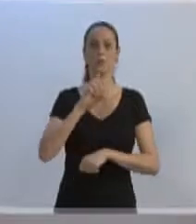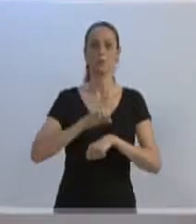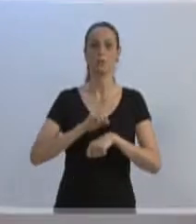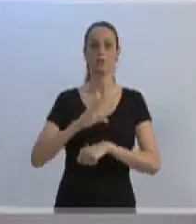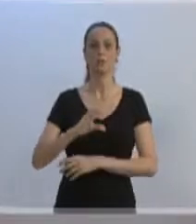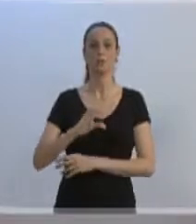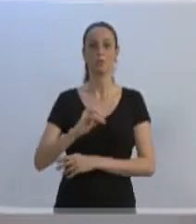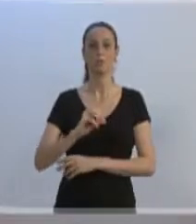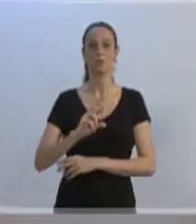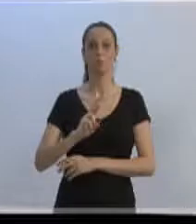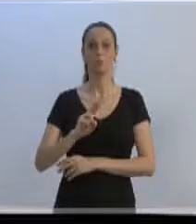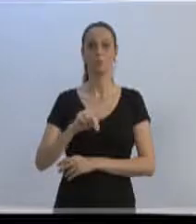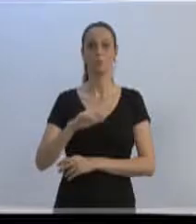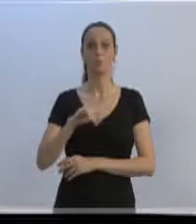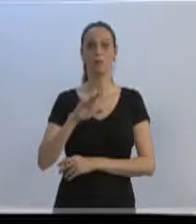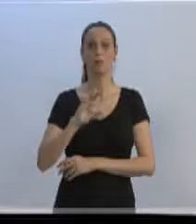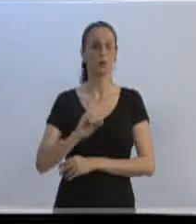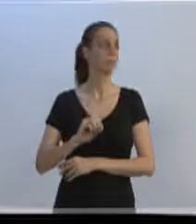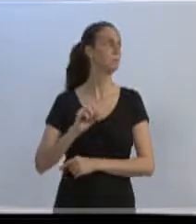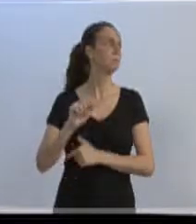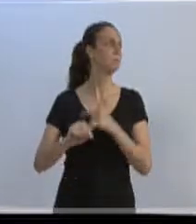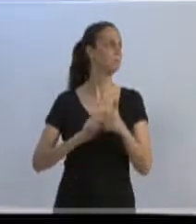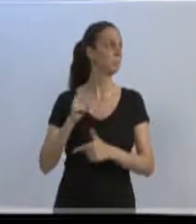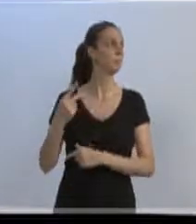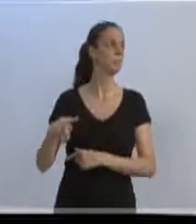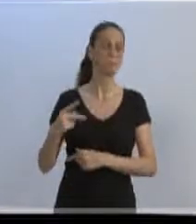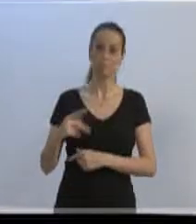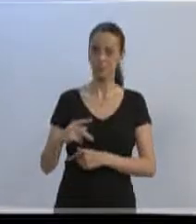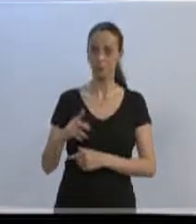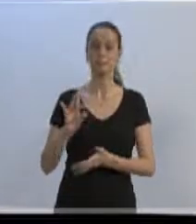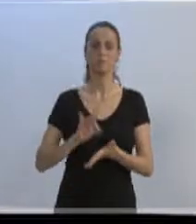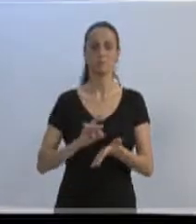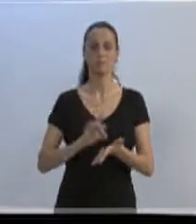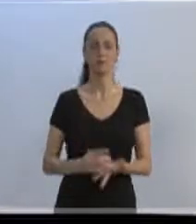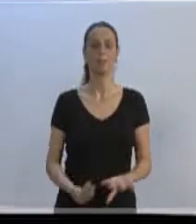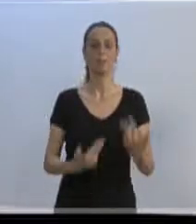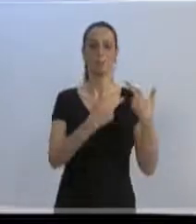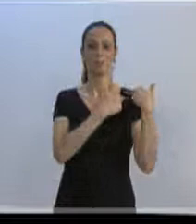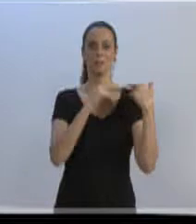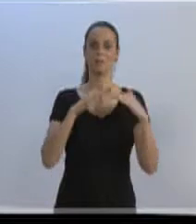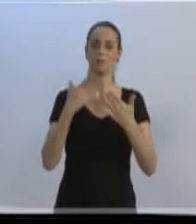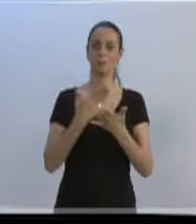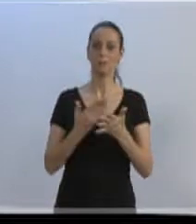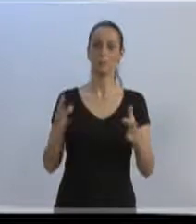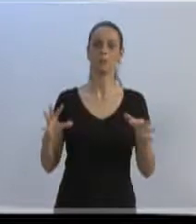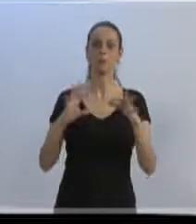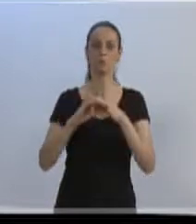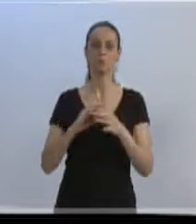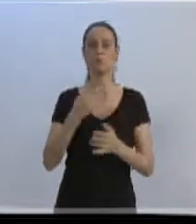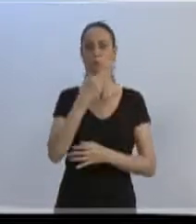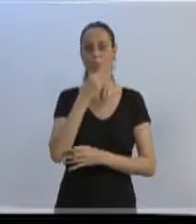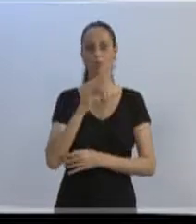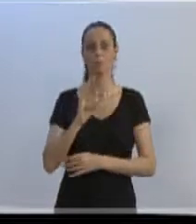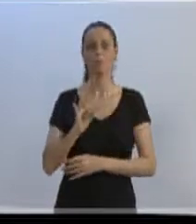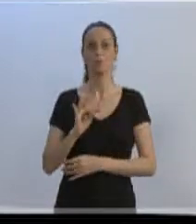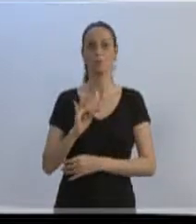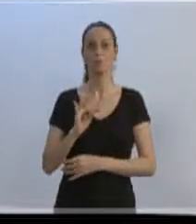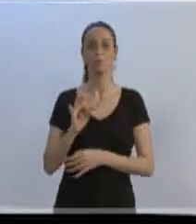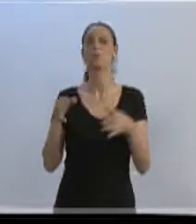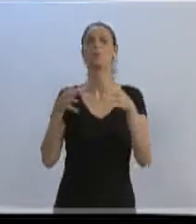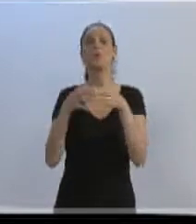neto com certeza pelo grande trabalho que realiza à frente juntamente com o tema março de